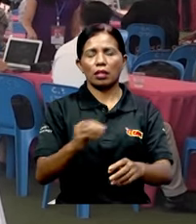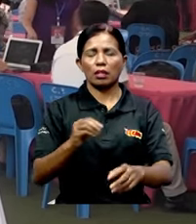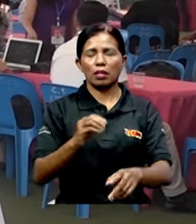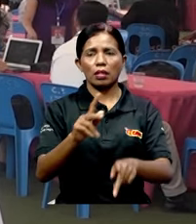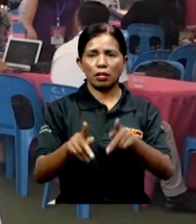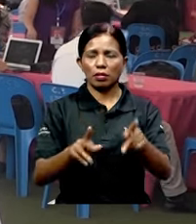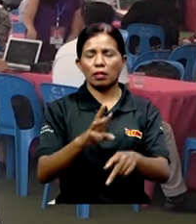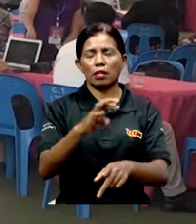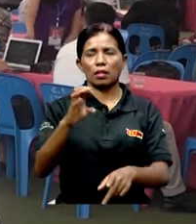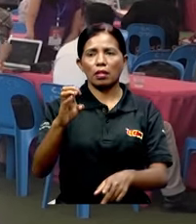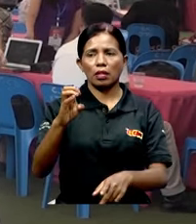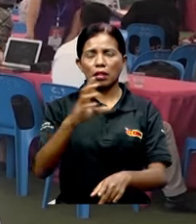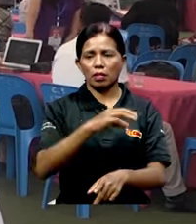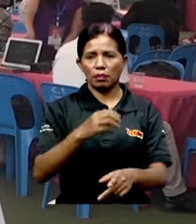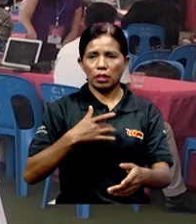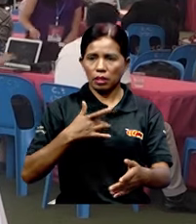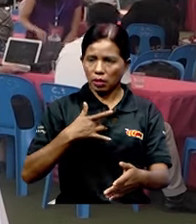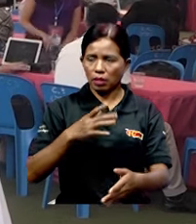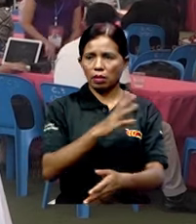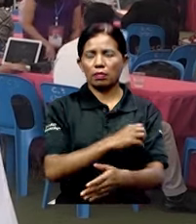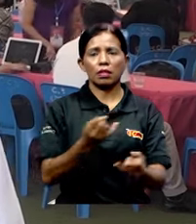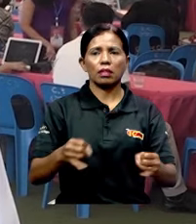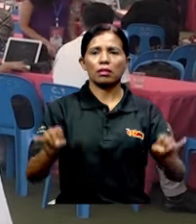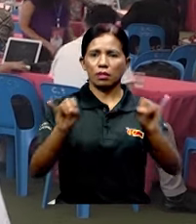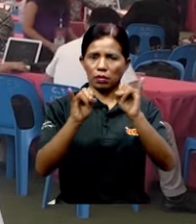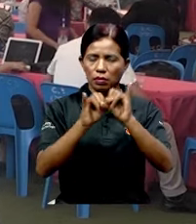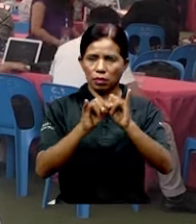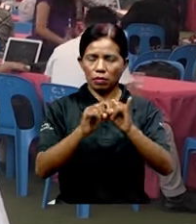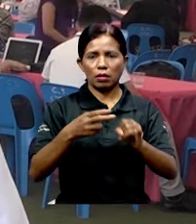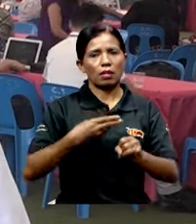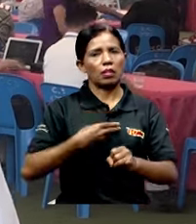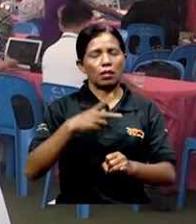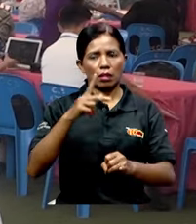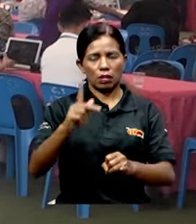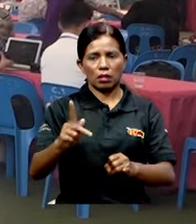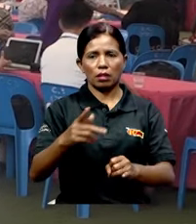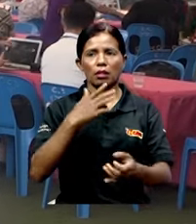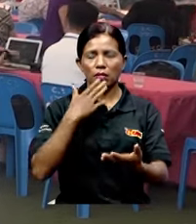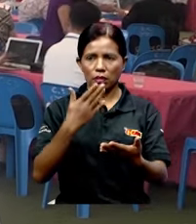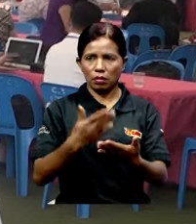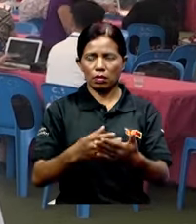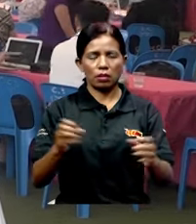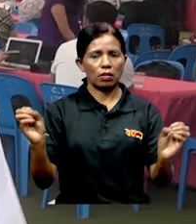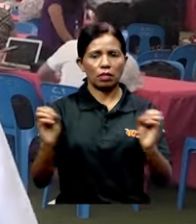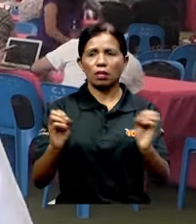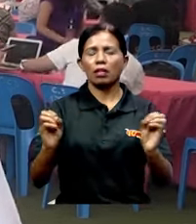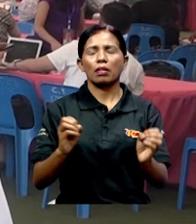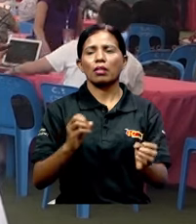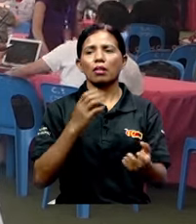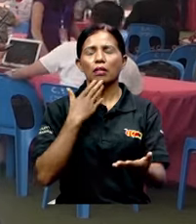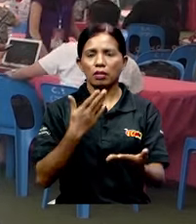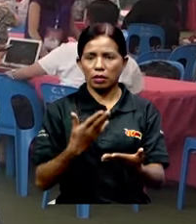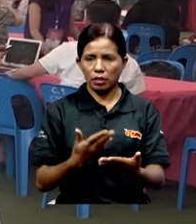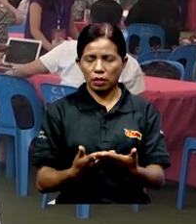de elevado sentido institucional e ético. Lamentamos todos, naturalmente, que tenha